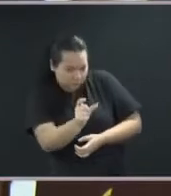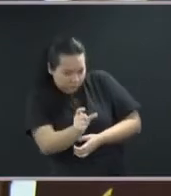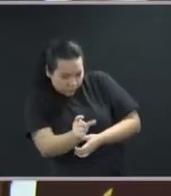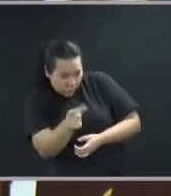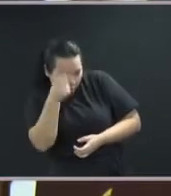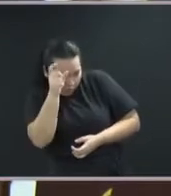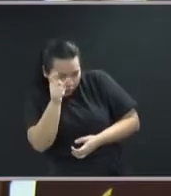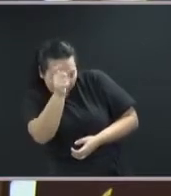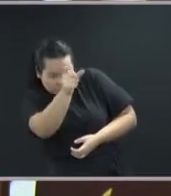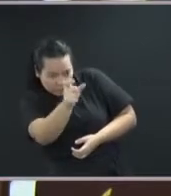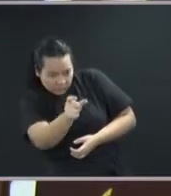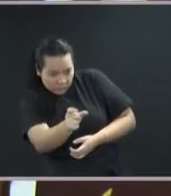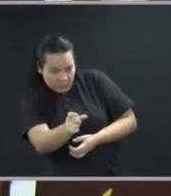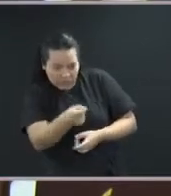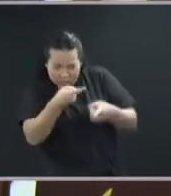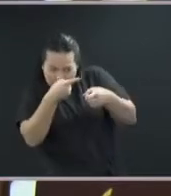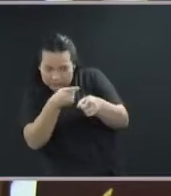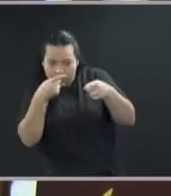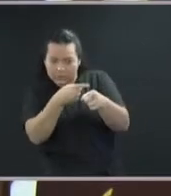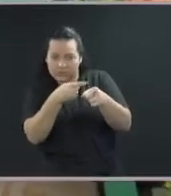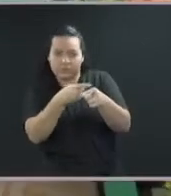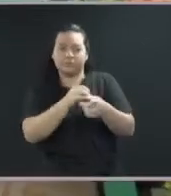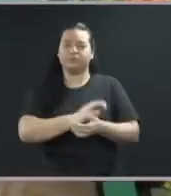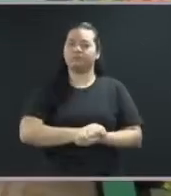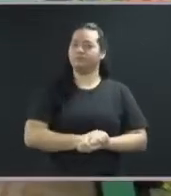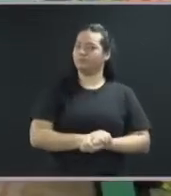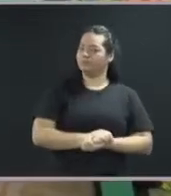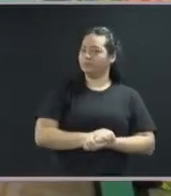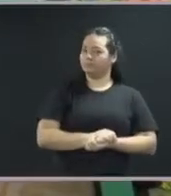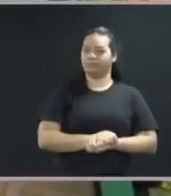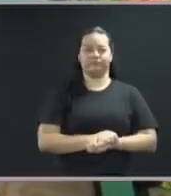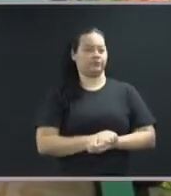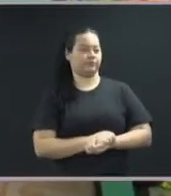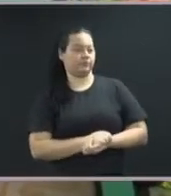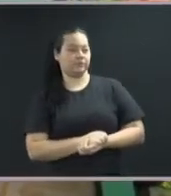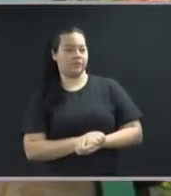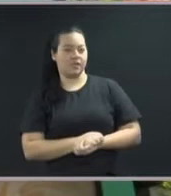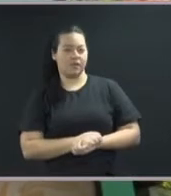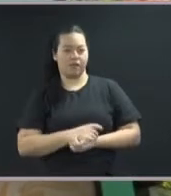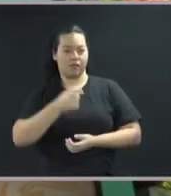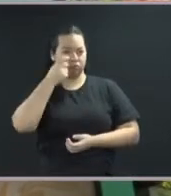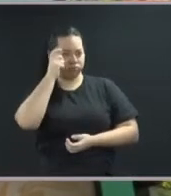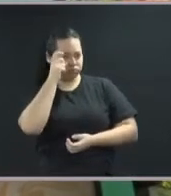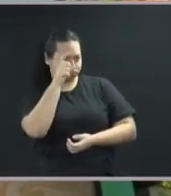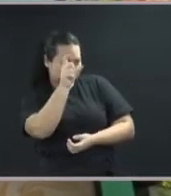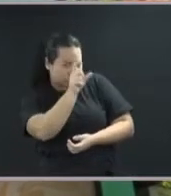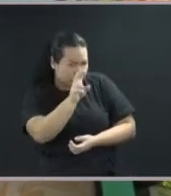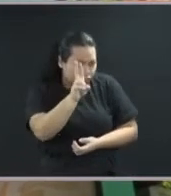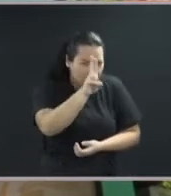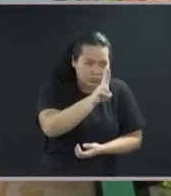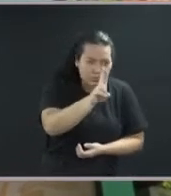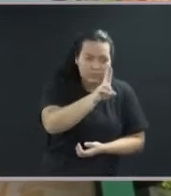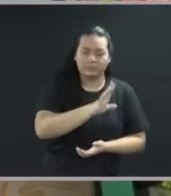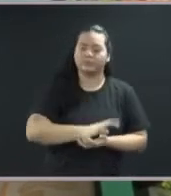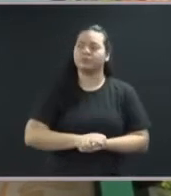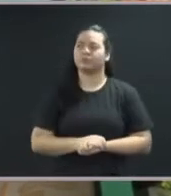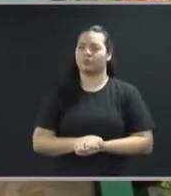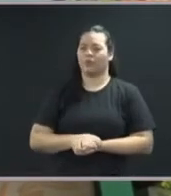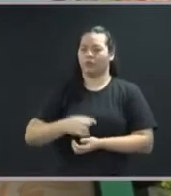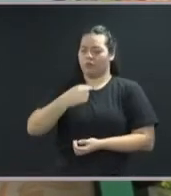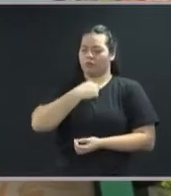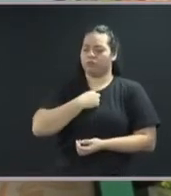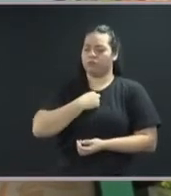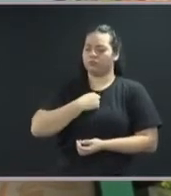endemoniado e pensa bem comigo, peraí. E aí o demônio começa a querer fazer graça com você, olha bem, diga assim: escuta uma coisa, pensa